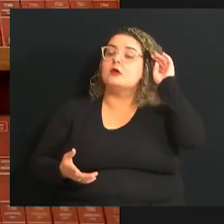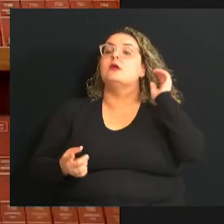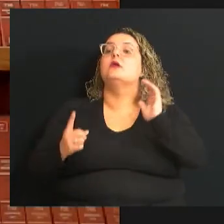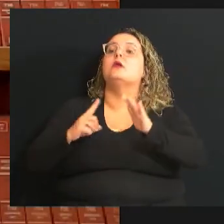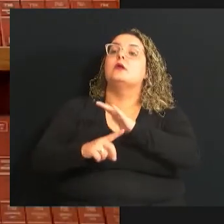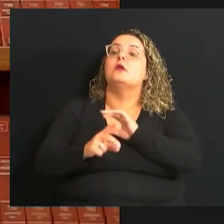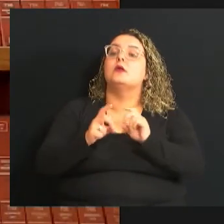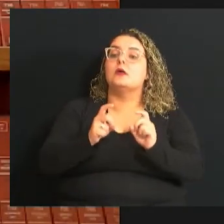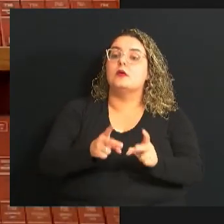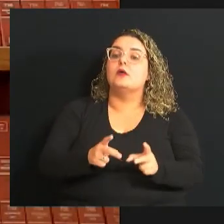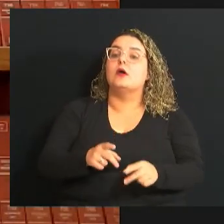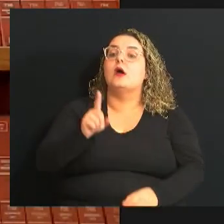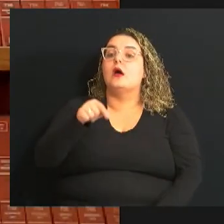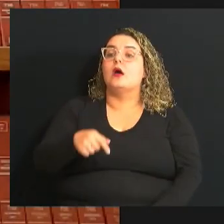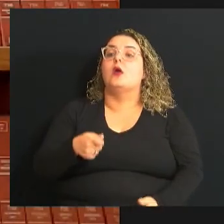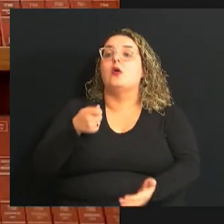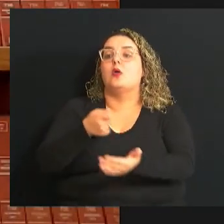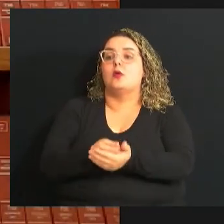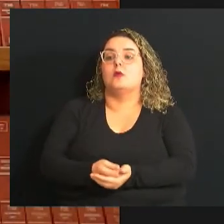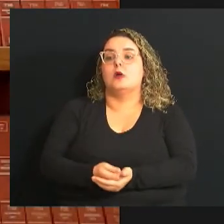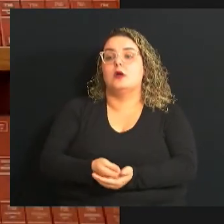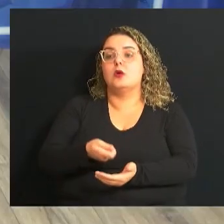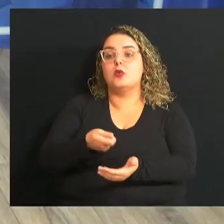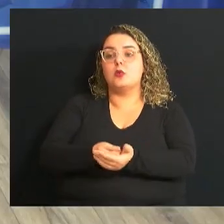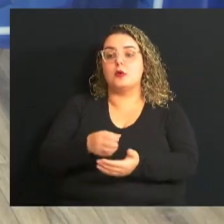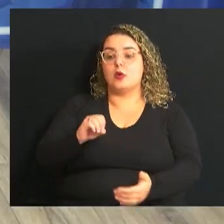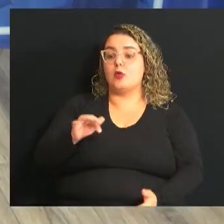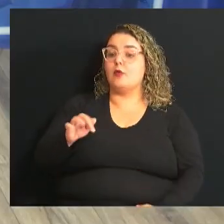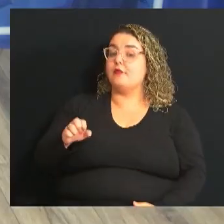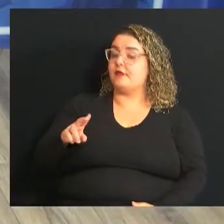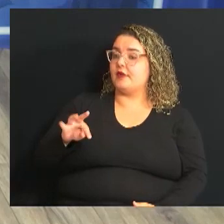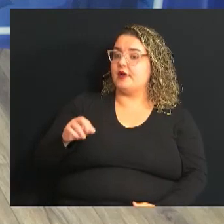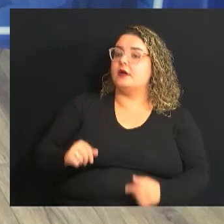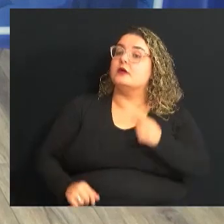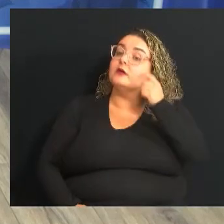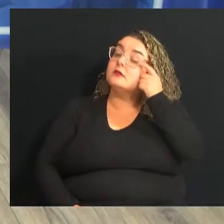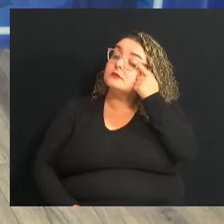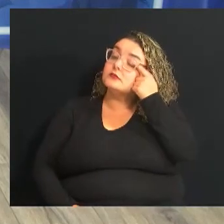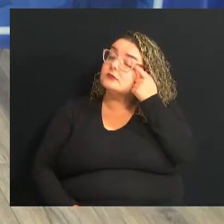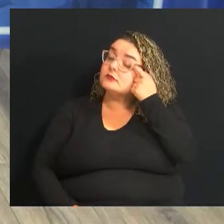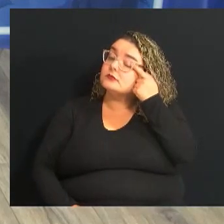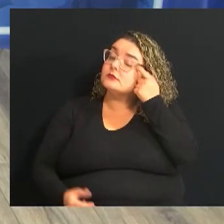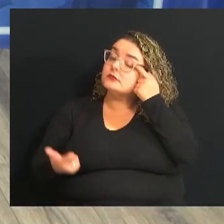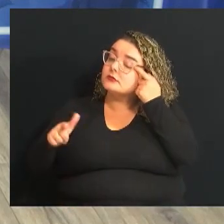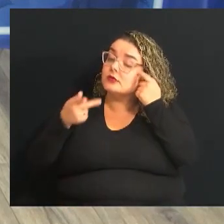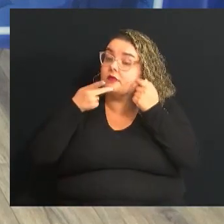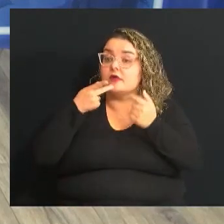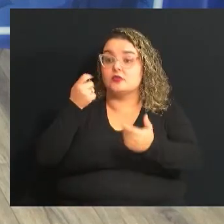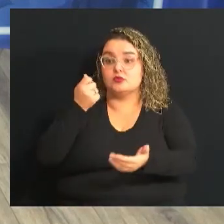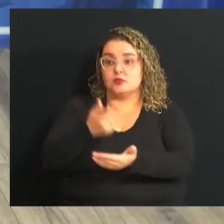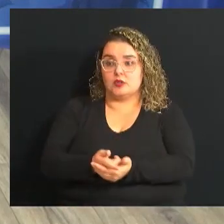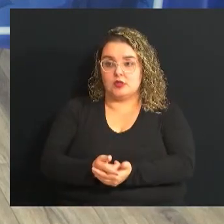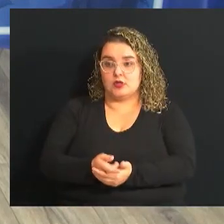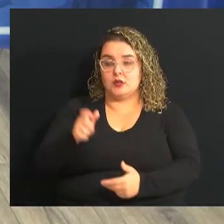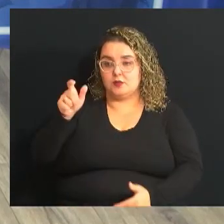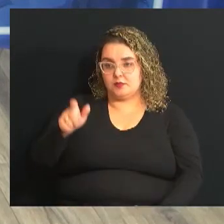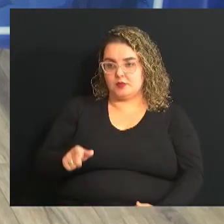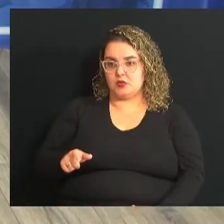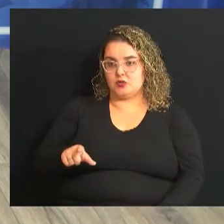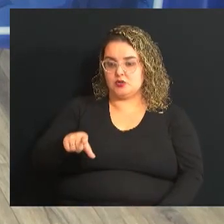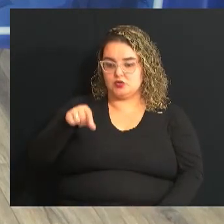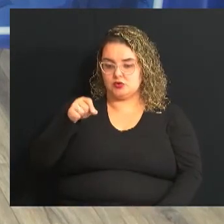deu orientações para os grupos com comorbidades. Mesmo que totalmente vacinados, são os idosos acima de 70